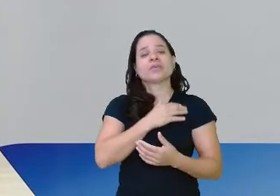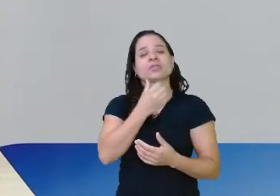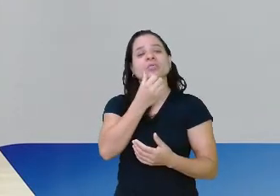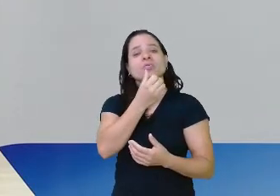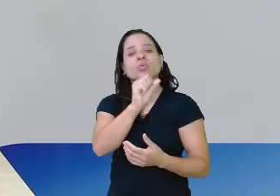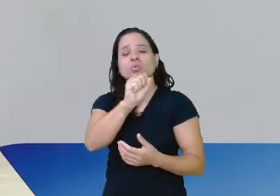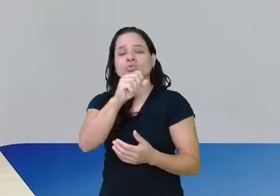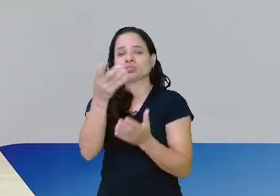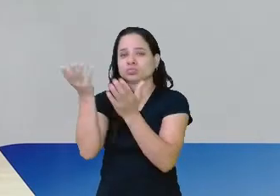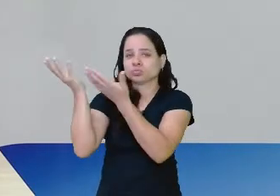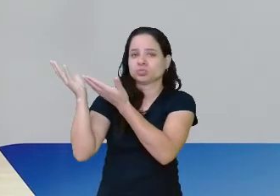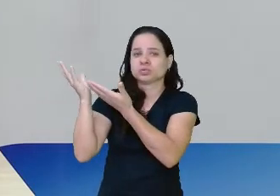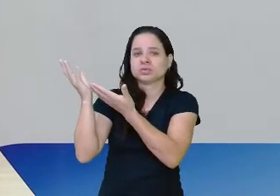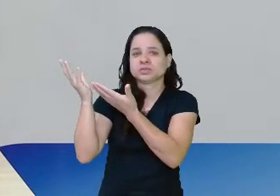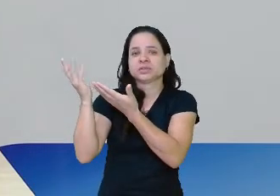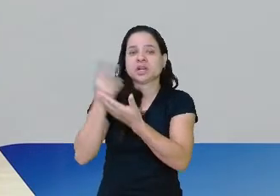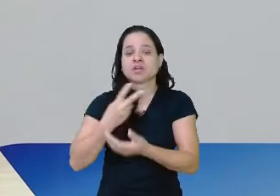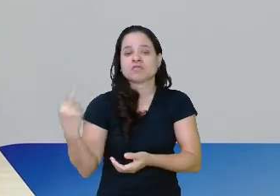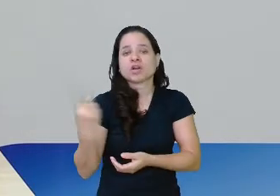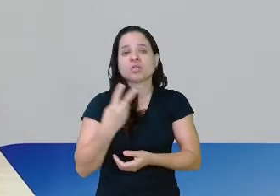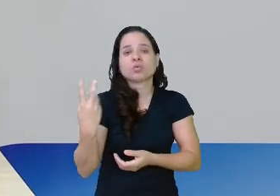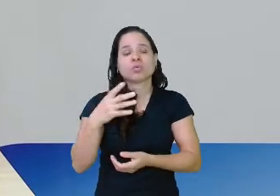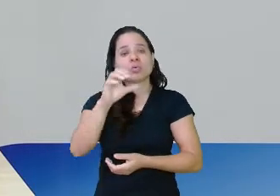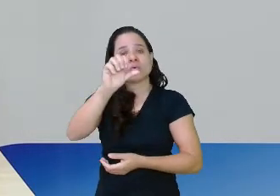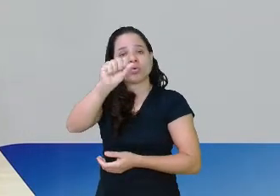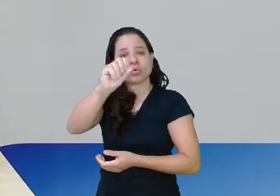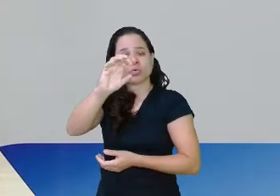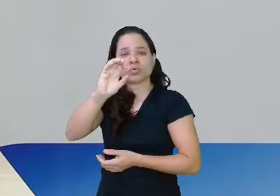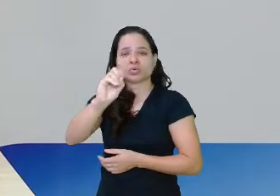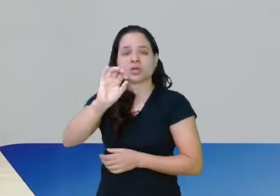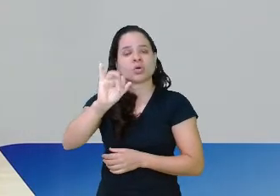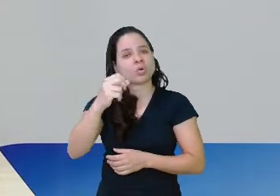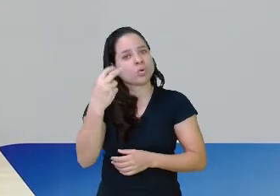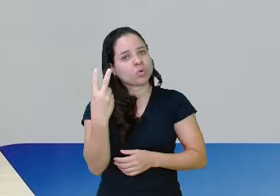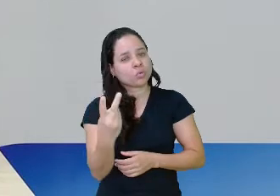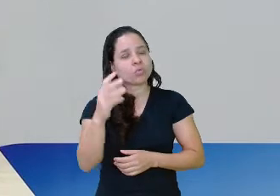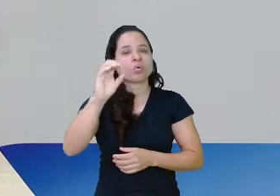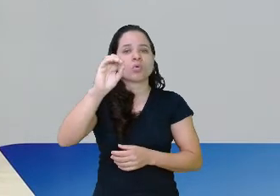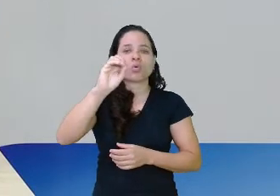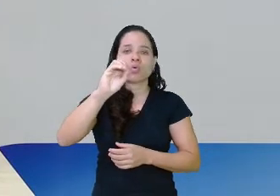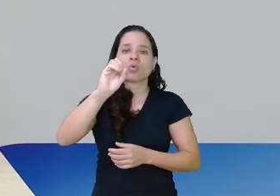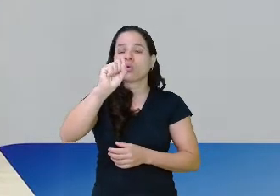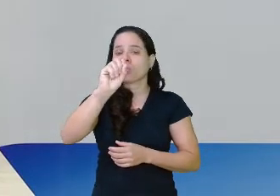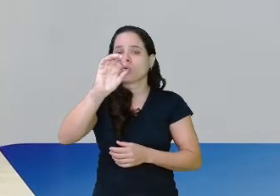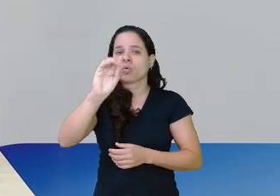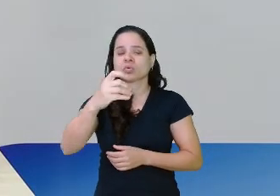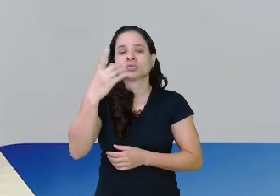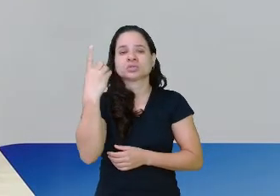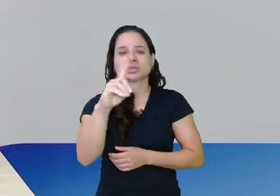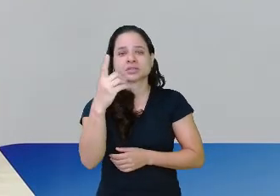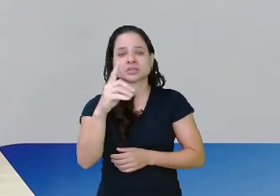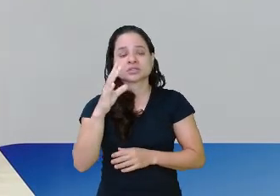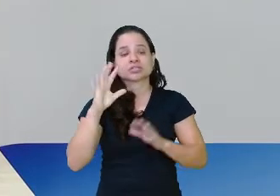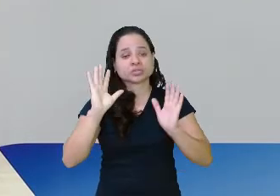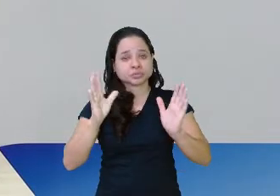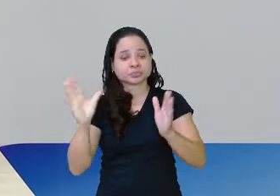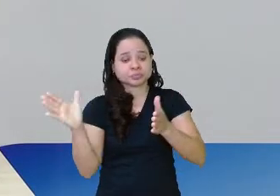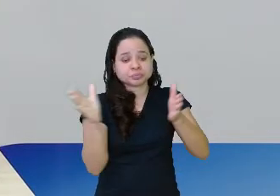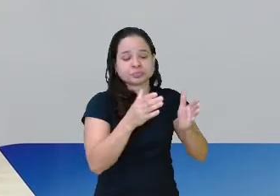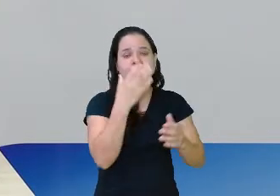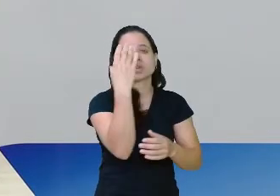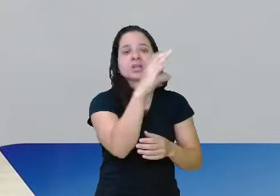vale 8 unidades, ele vale 80 ou 8 dezenas. Já na centena,